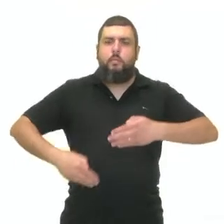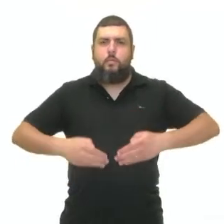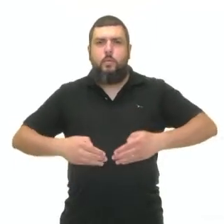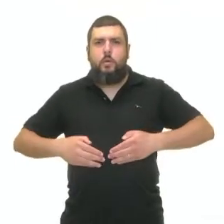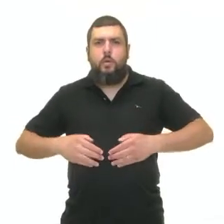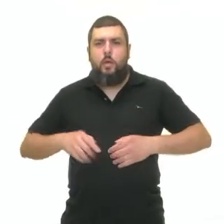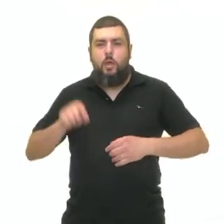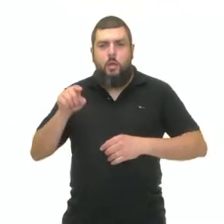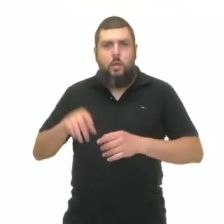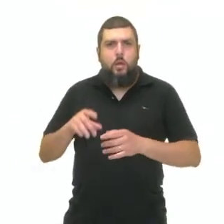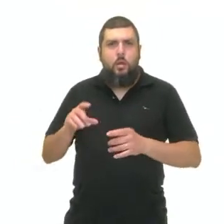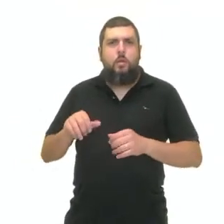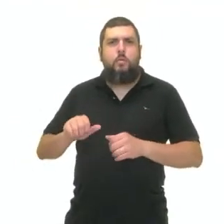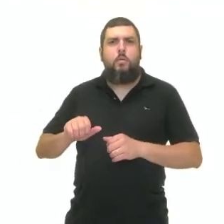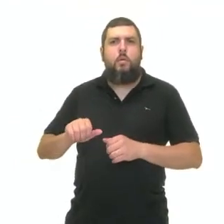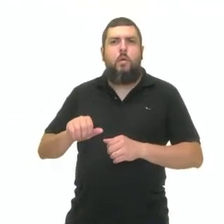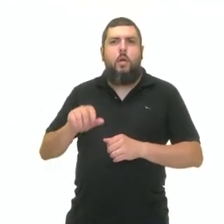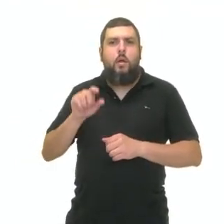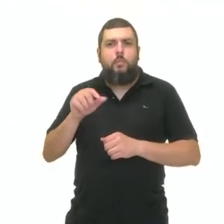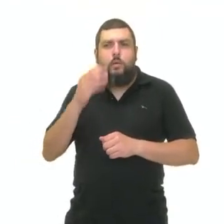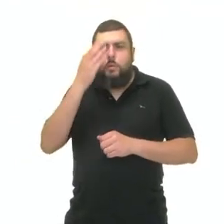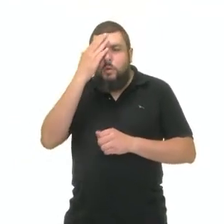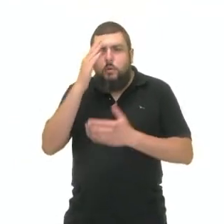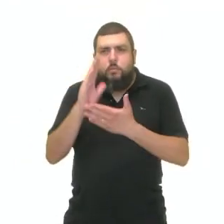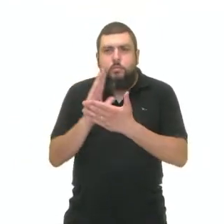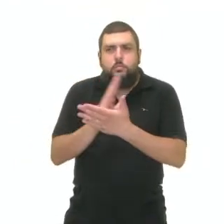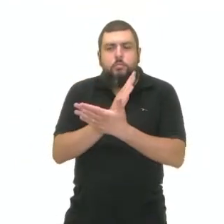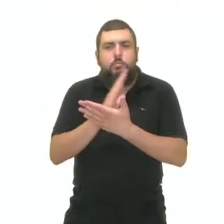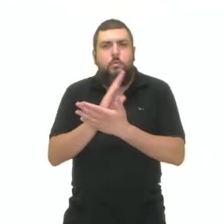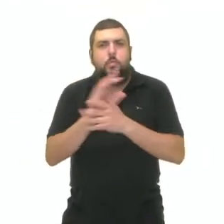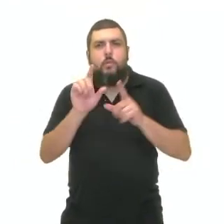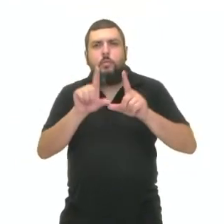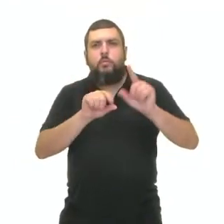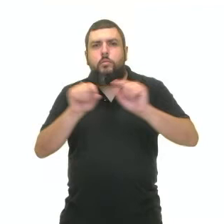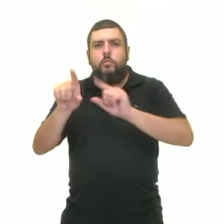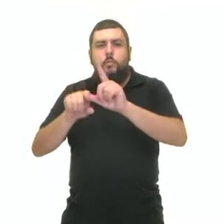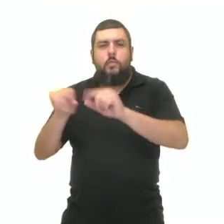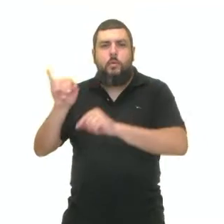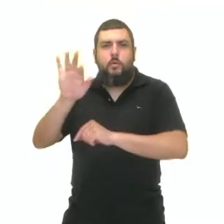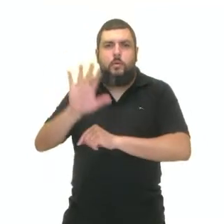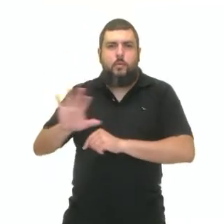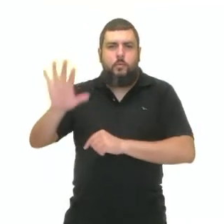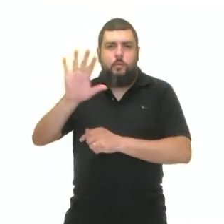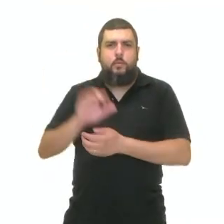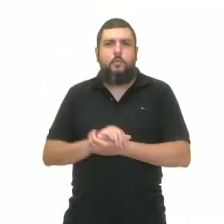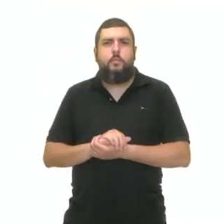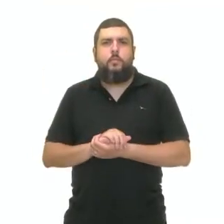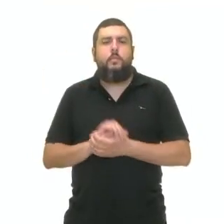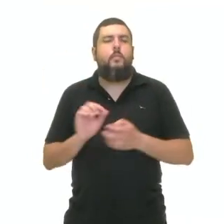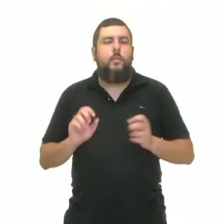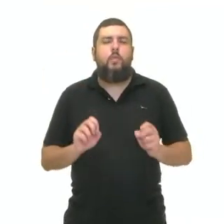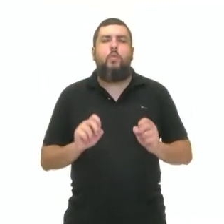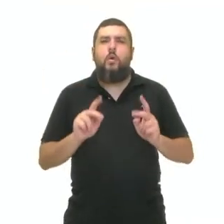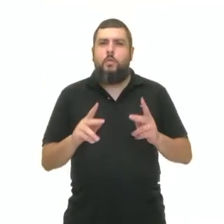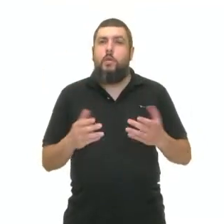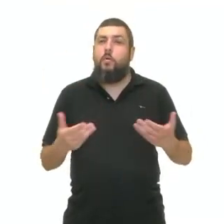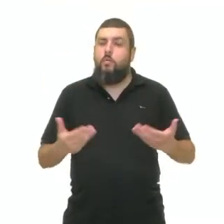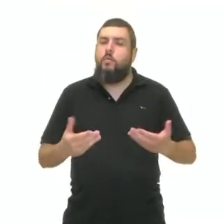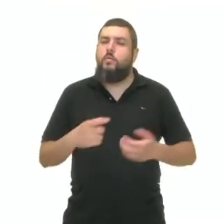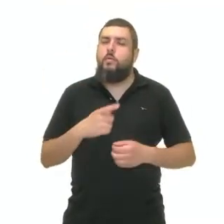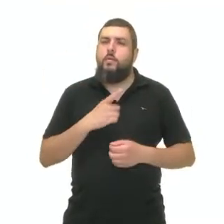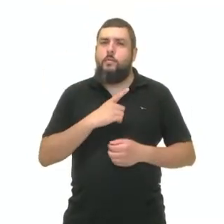as imagens e sons que os indivíduos poderiam vivenciar. Não distante da ficção, nos dias atuais existem